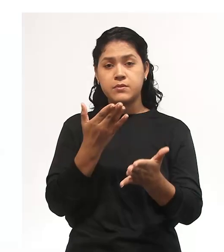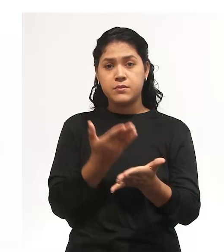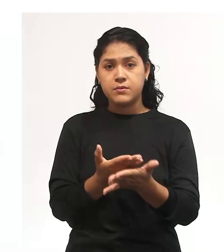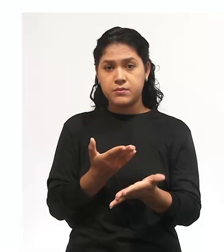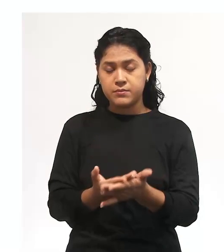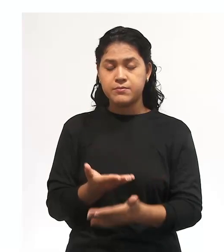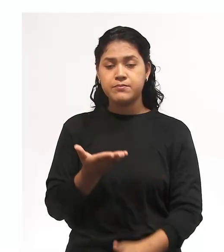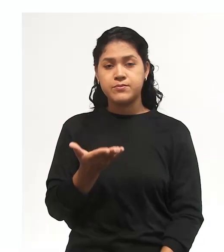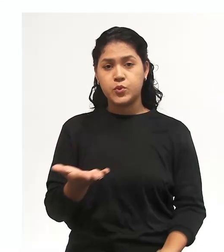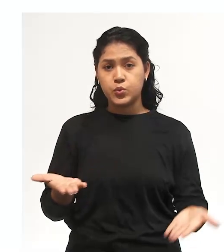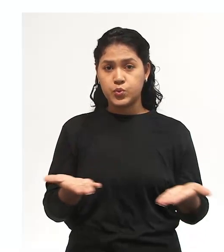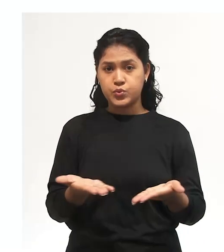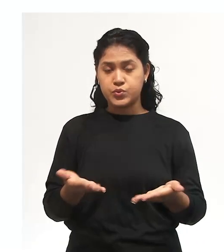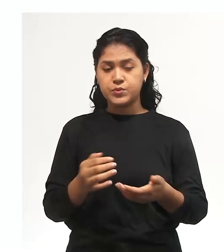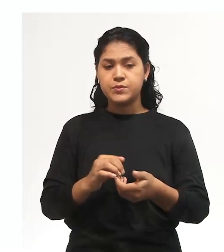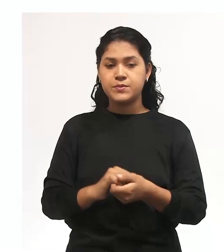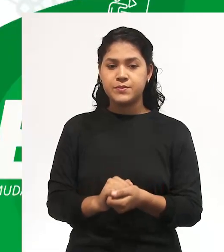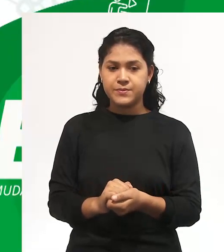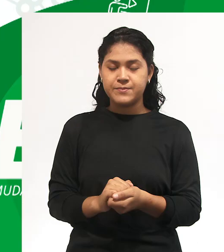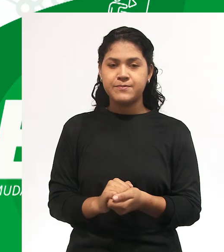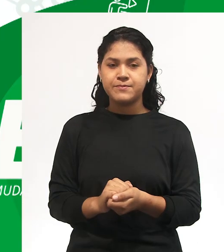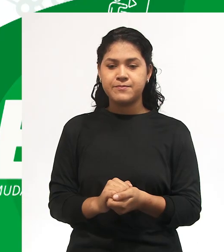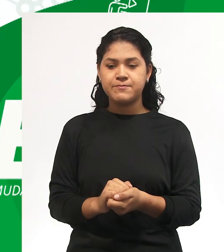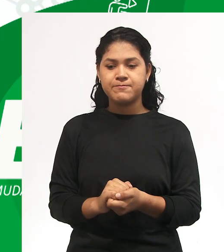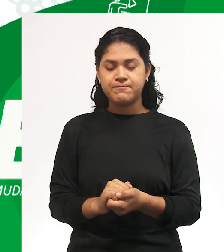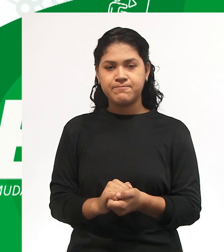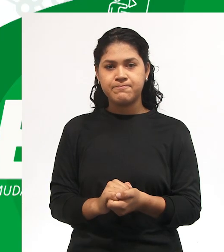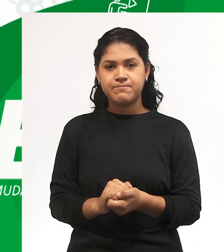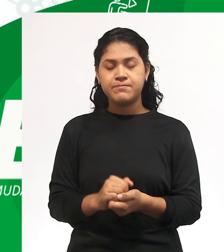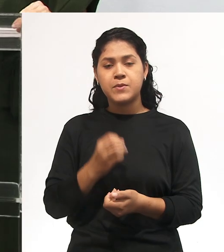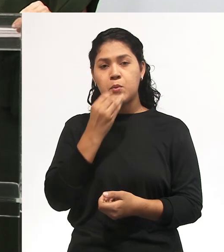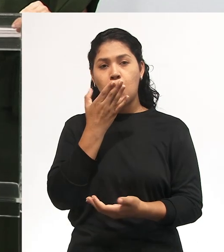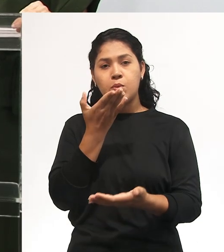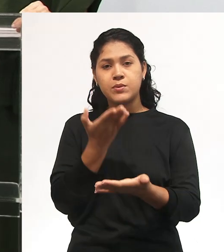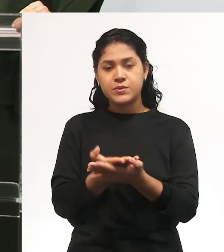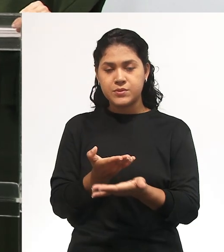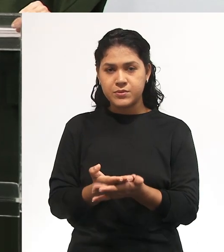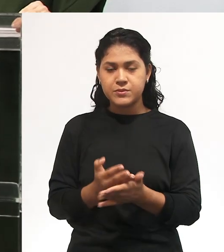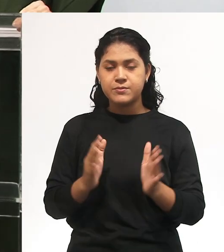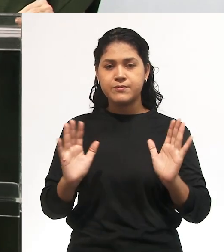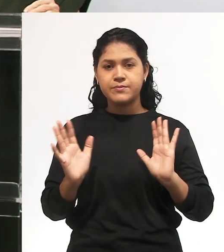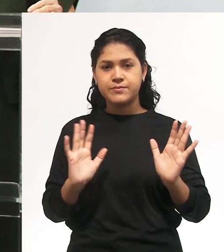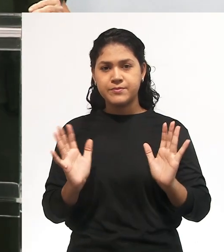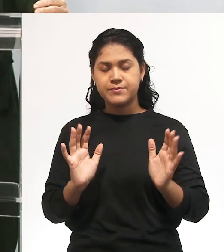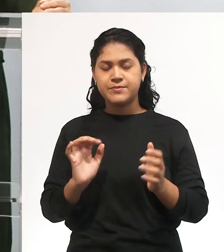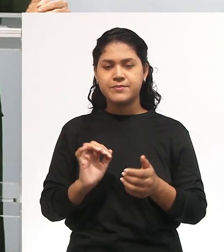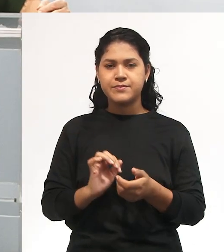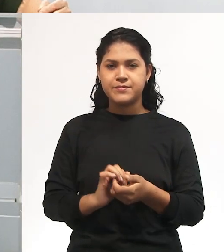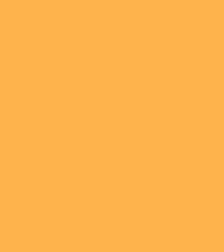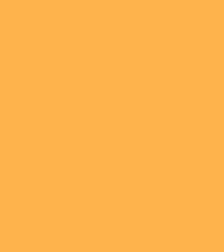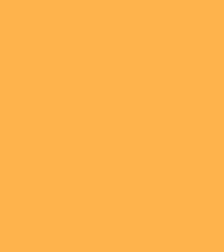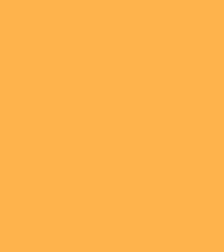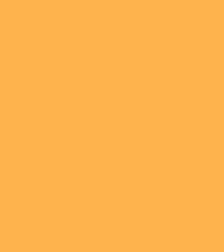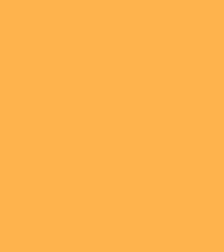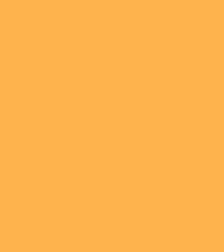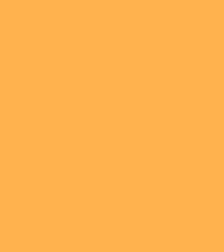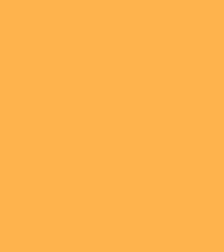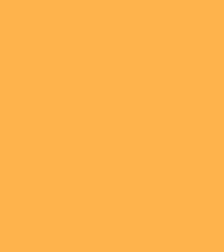pertinente à avaliação, mais um pouquinho de referência, e bons estudos, até a nossa próxima aula.